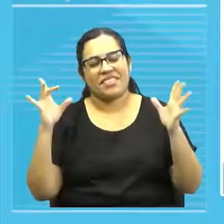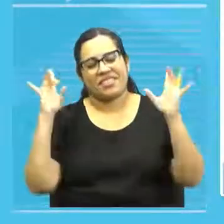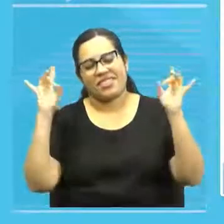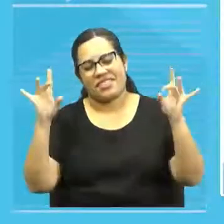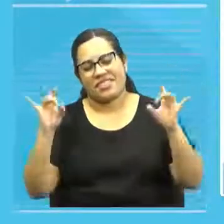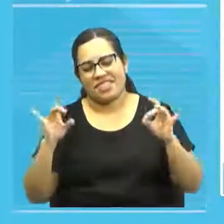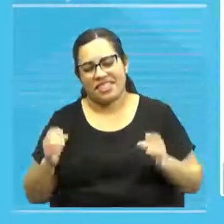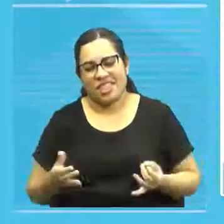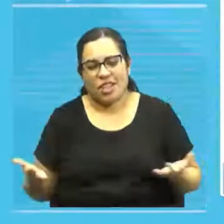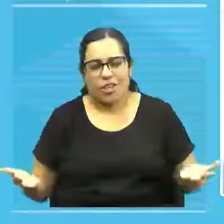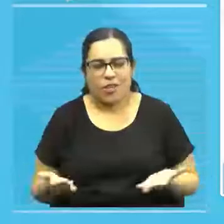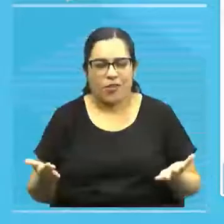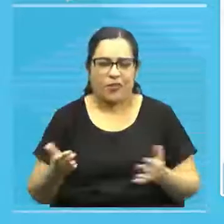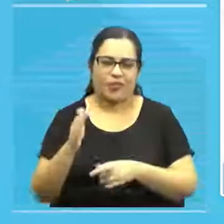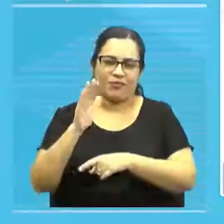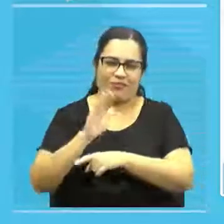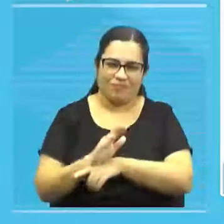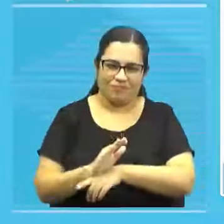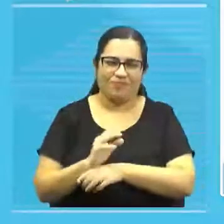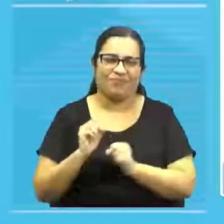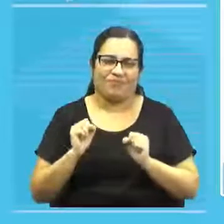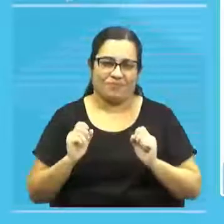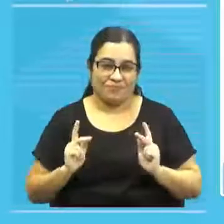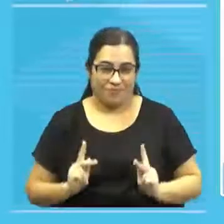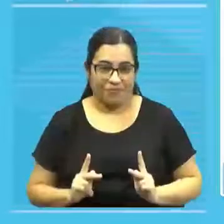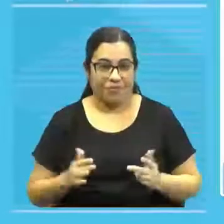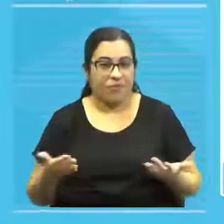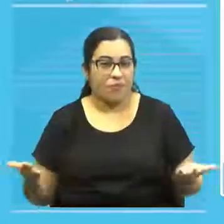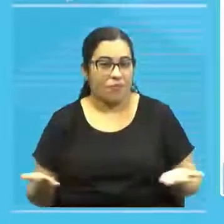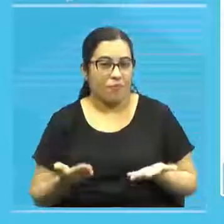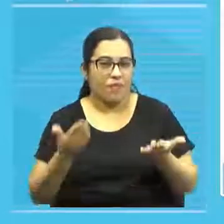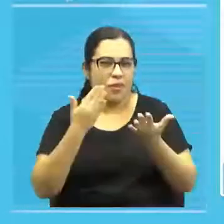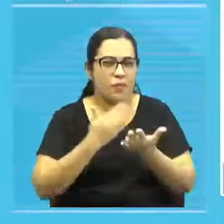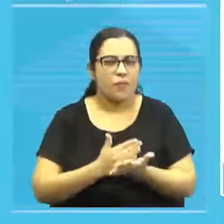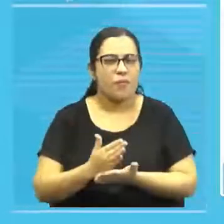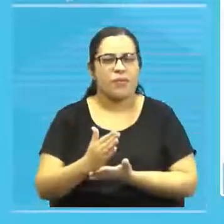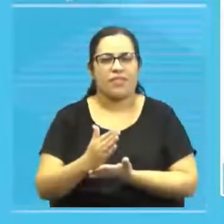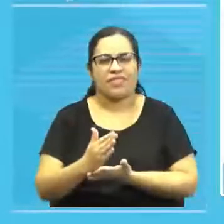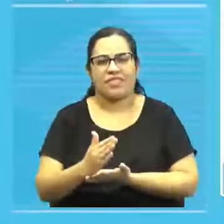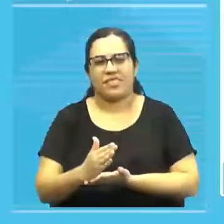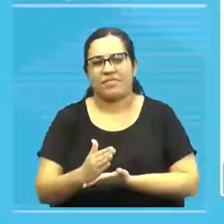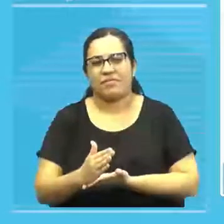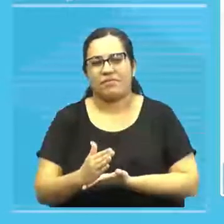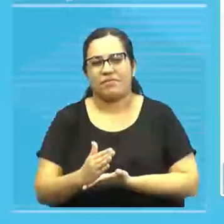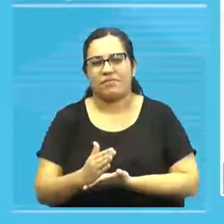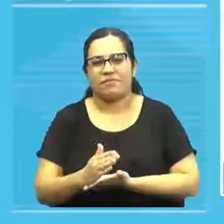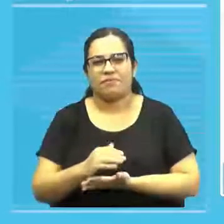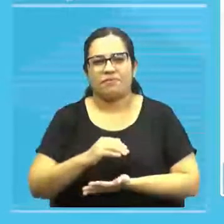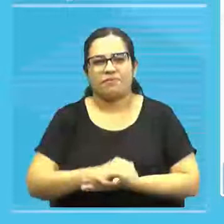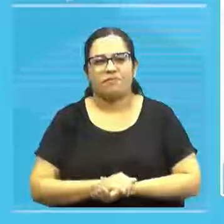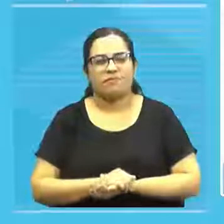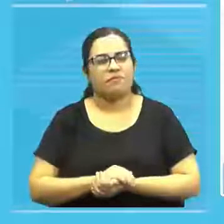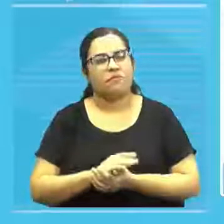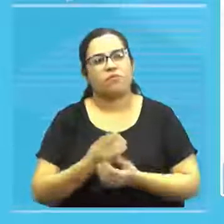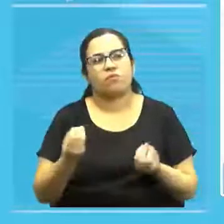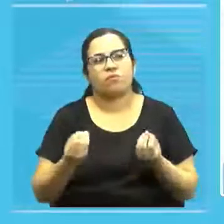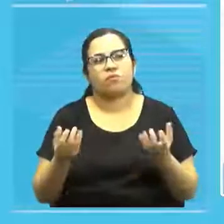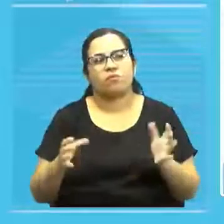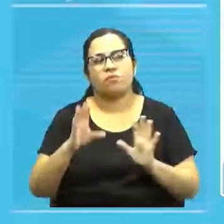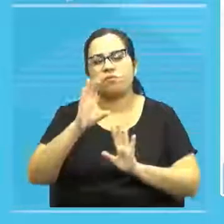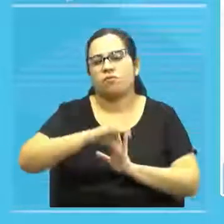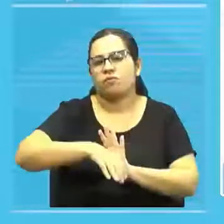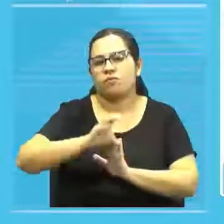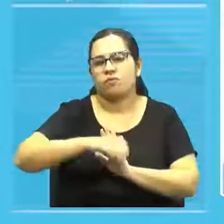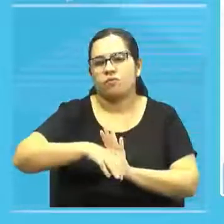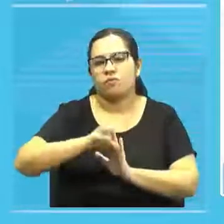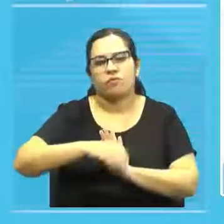na tarde de hoje e vamos começar aqui com o conceito